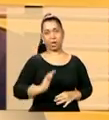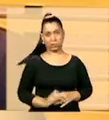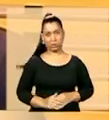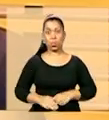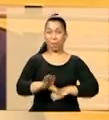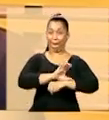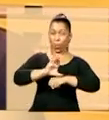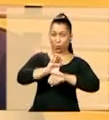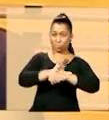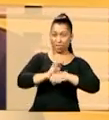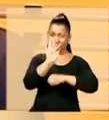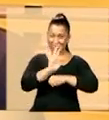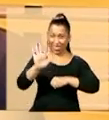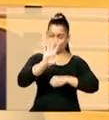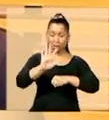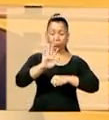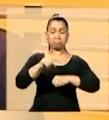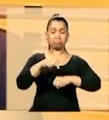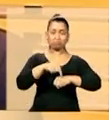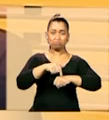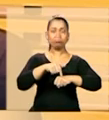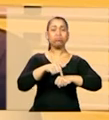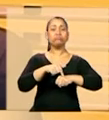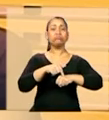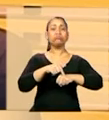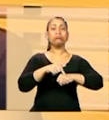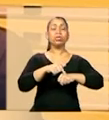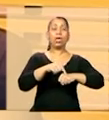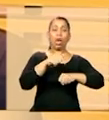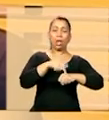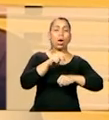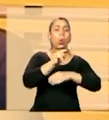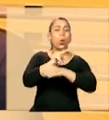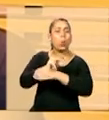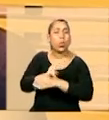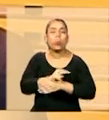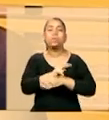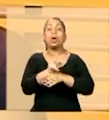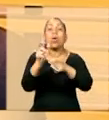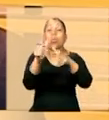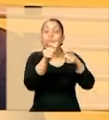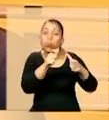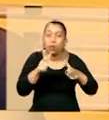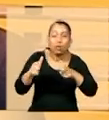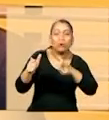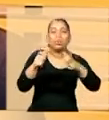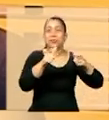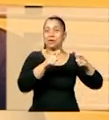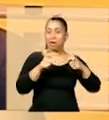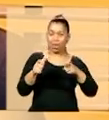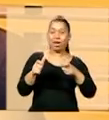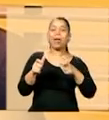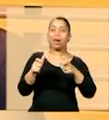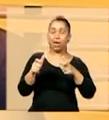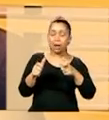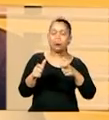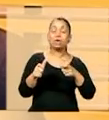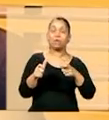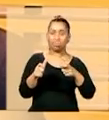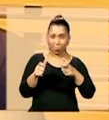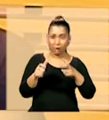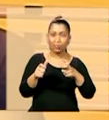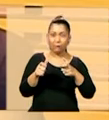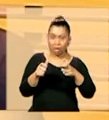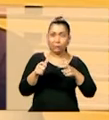que também é abrangido pelo meio ambiente do trabalho, que é o local de trabalho onde vai estar a relação